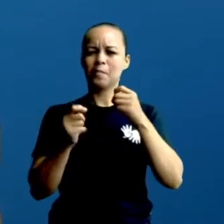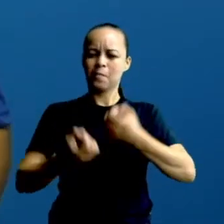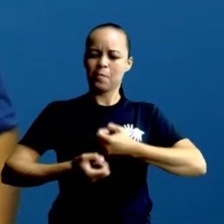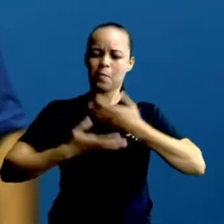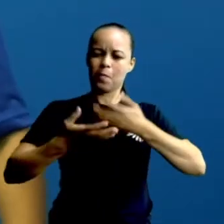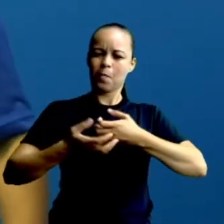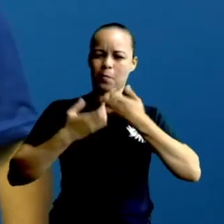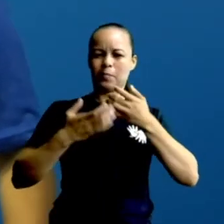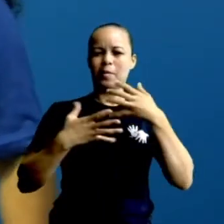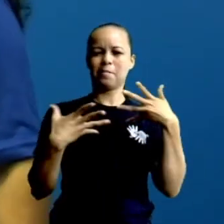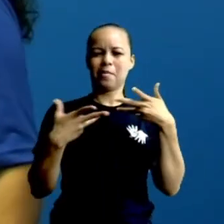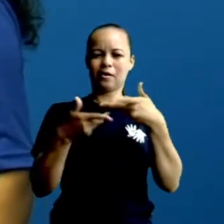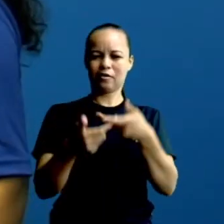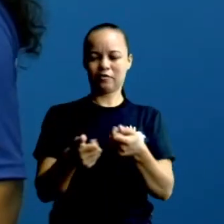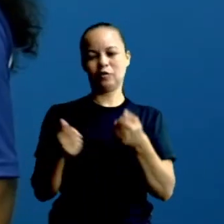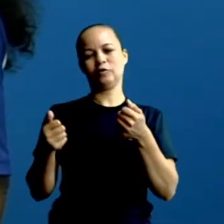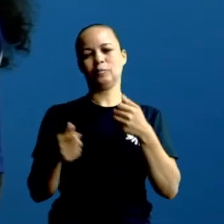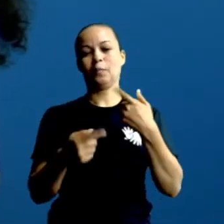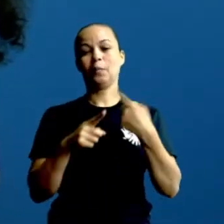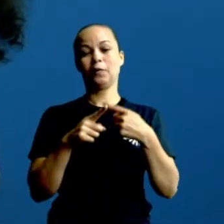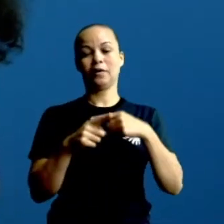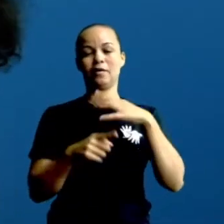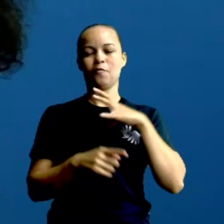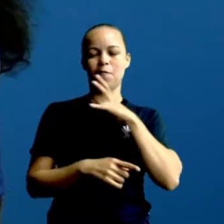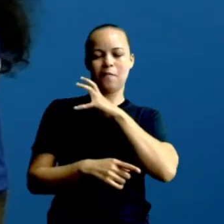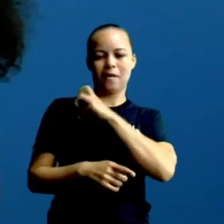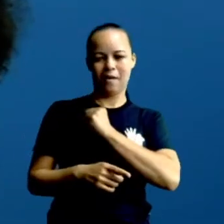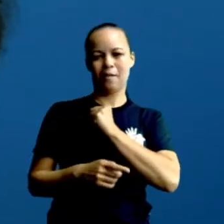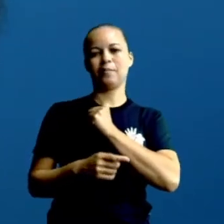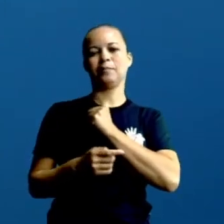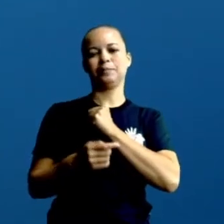amo poesia. Vamos para a nossa aula?